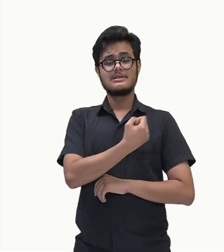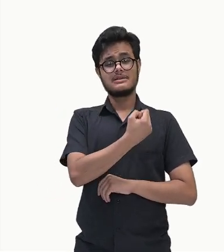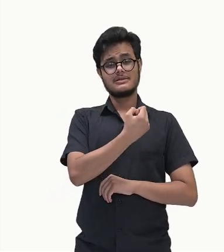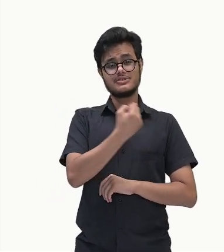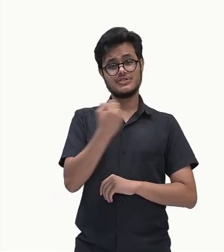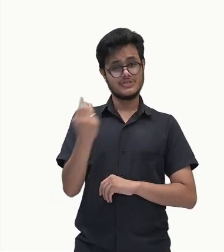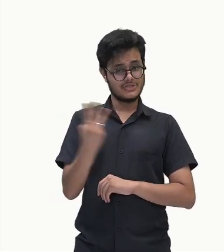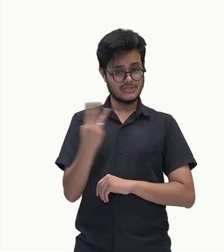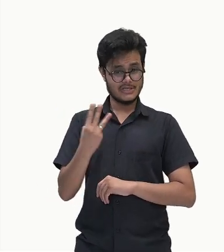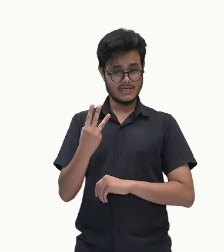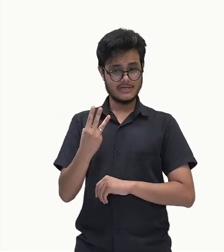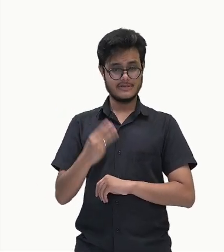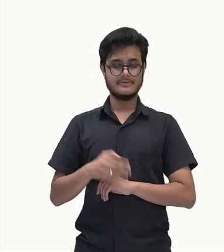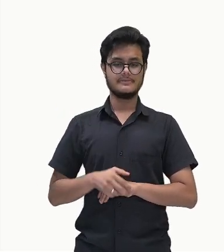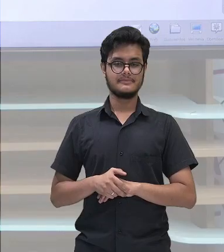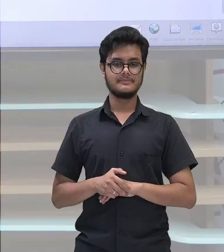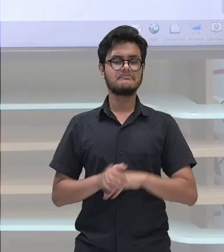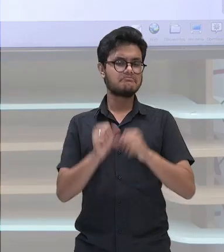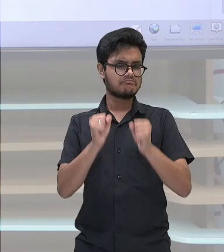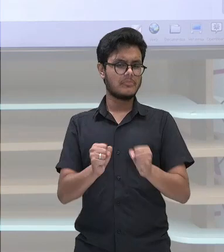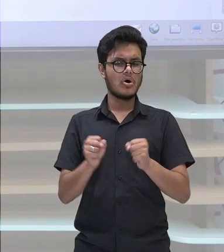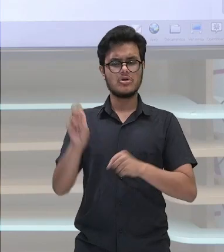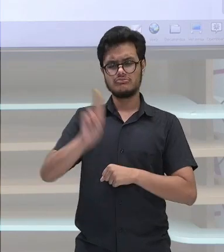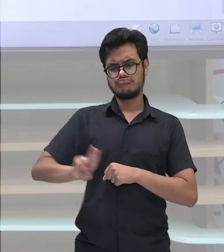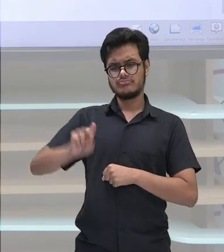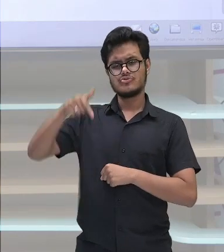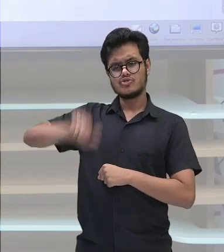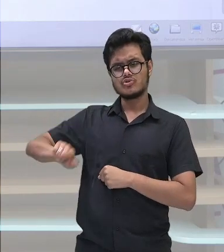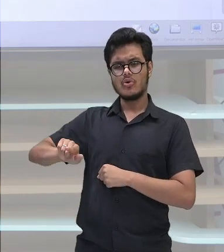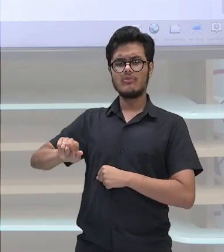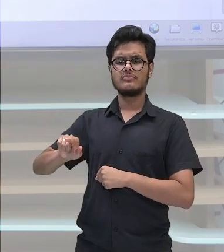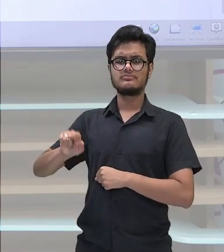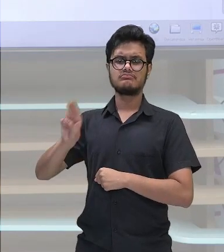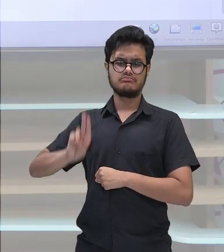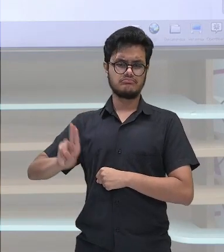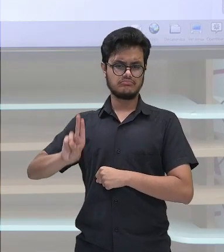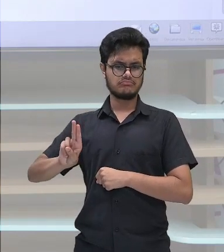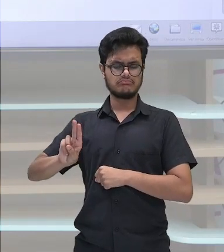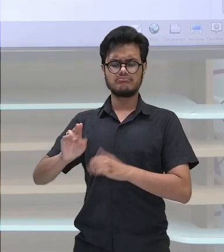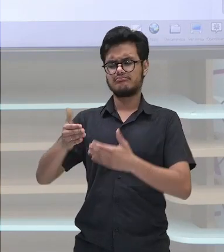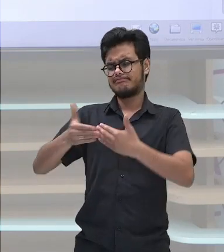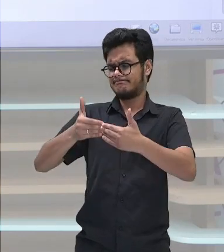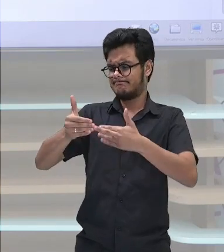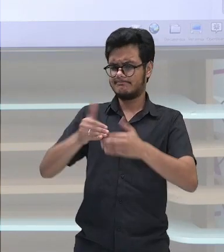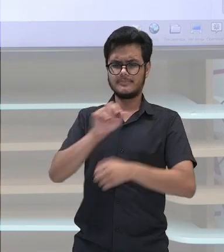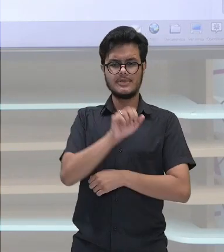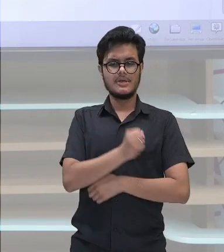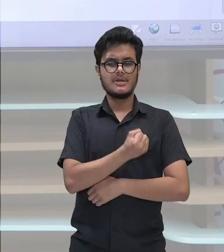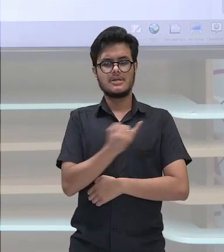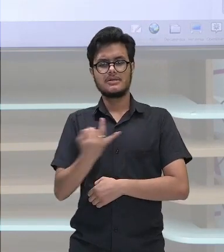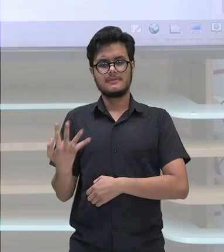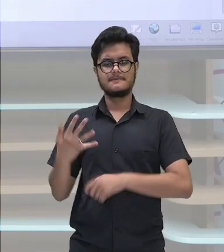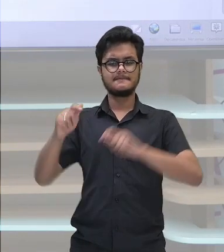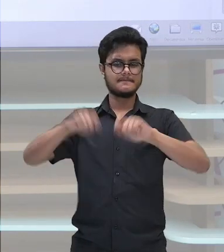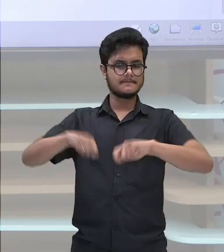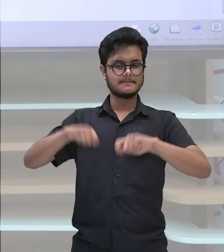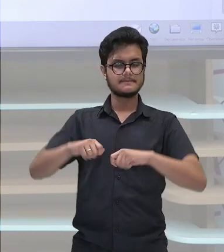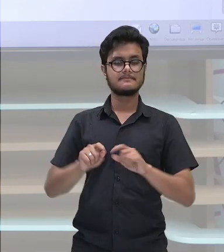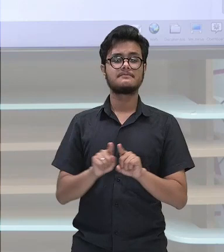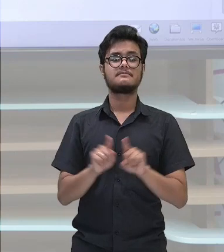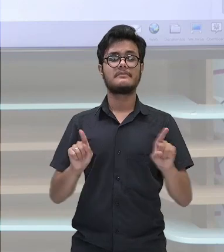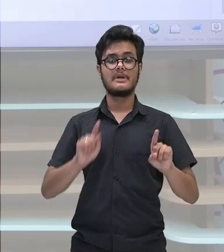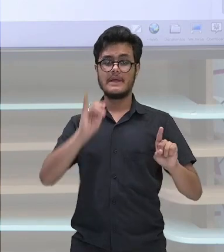algarismo sendo que esses números podem ser repetidos ou não dependendo da Contagem a gente vai conseguir listar mas